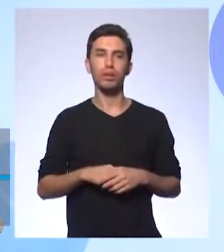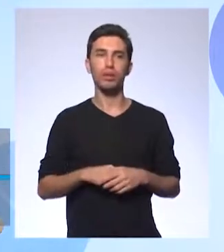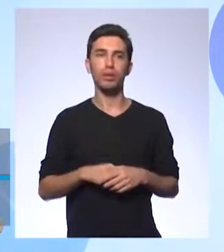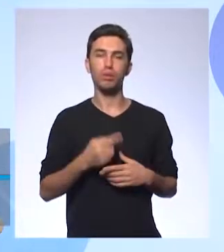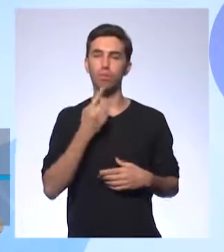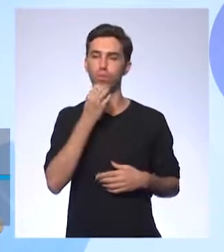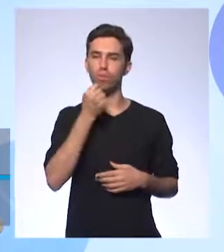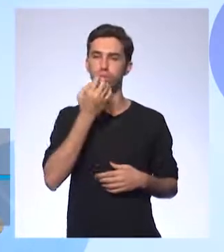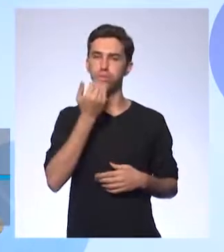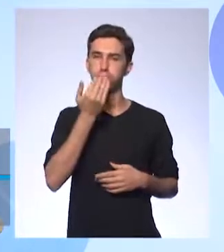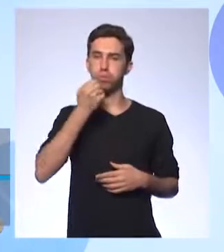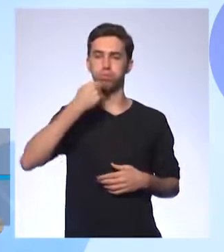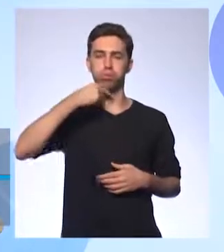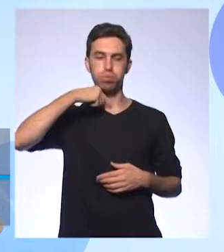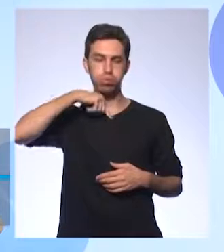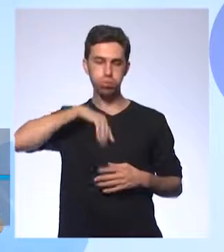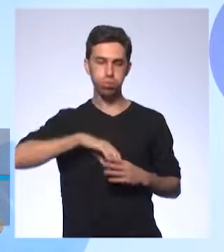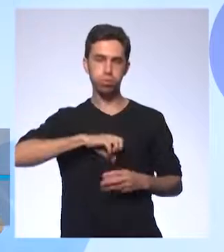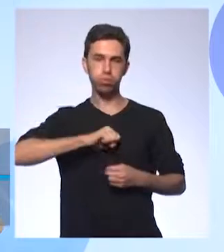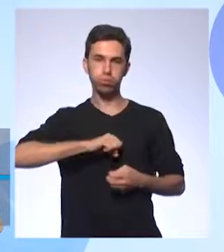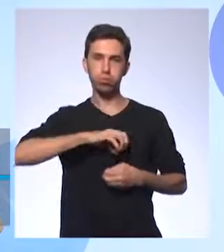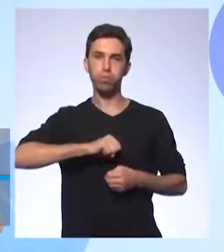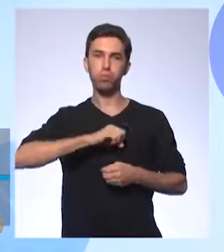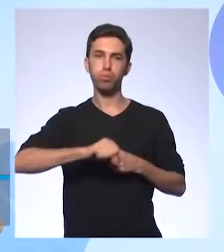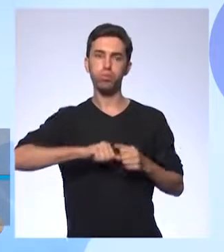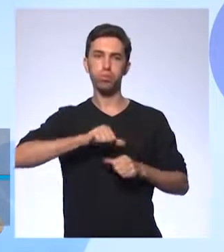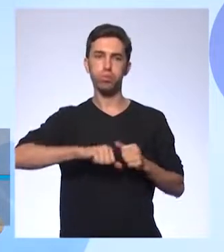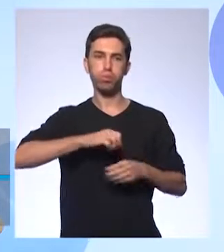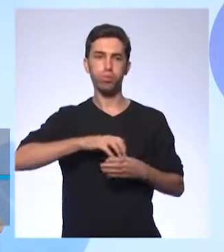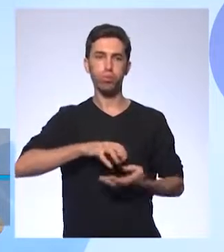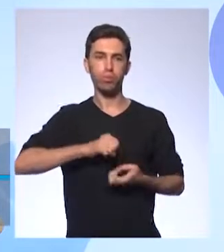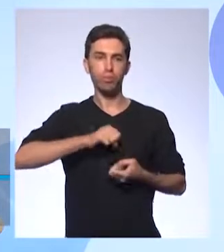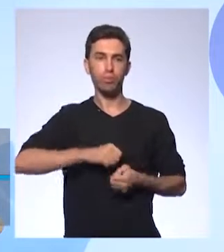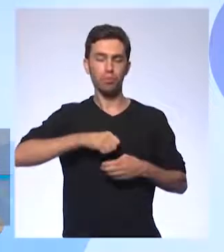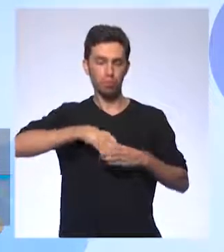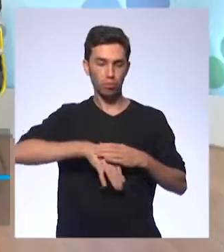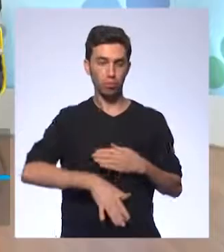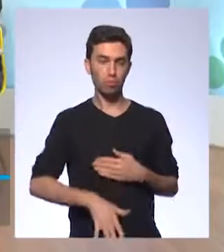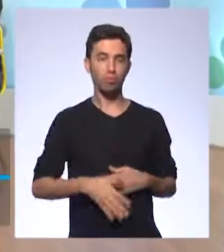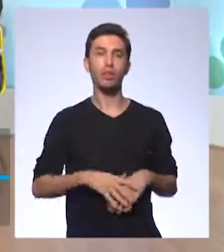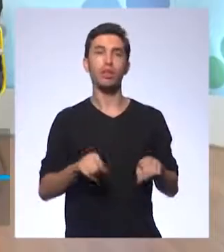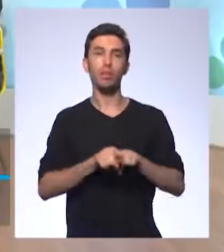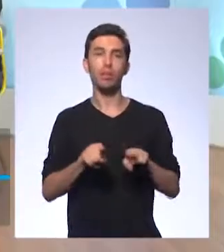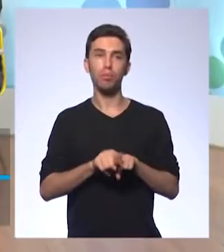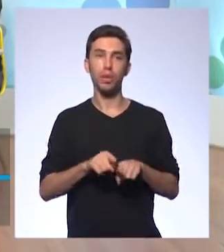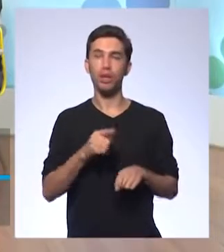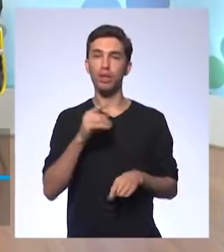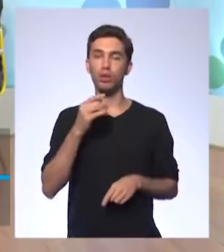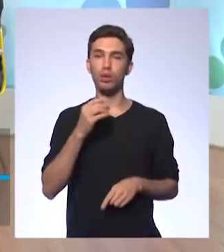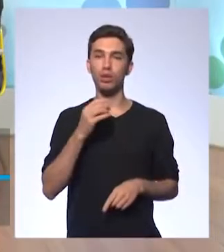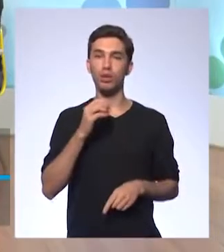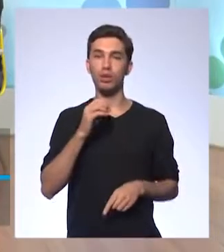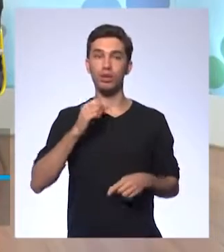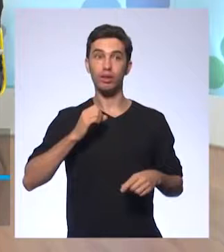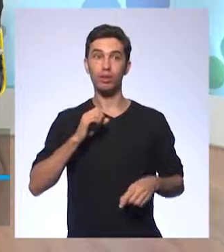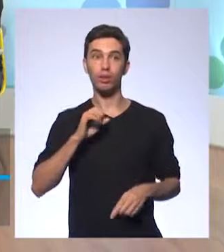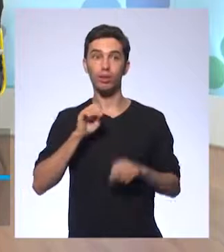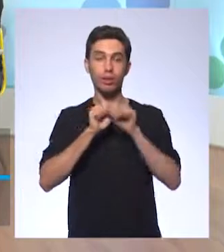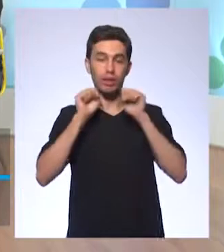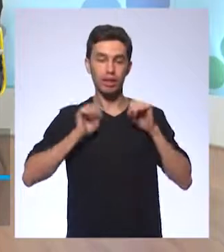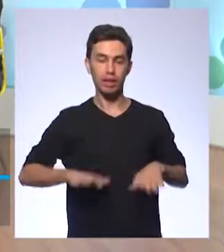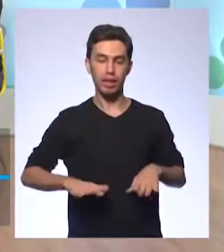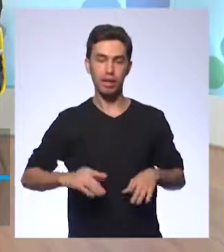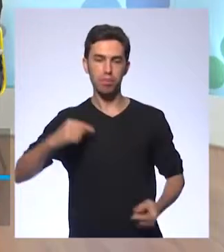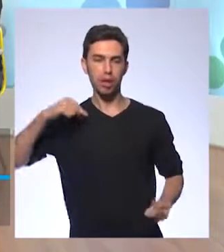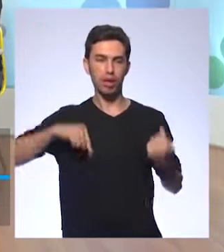da aluna Érica do sexto B, sistema respiratório, oba, vou tem o falar dele. sanguíneo também. Muito bem. Ó, tem o